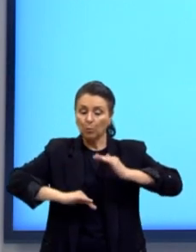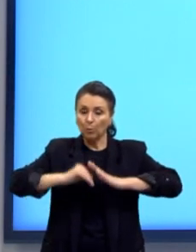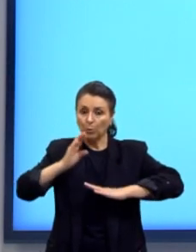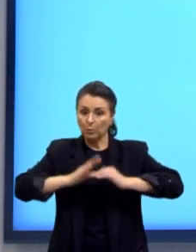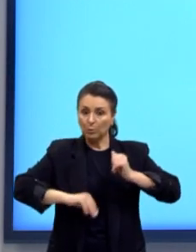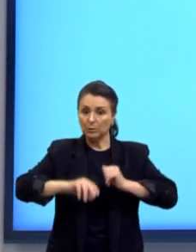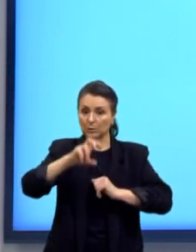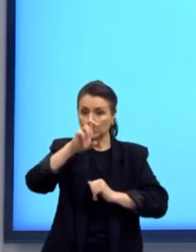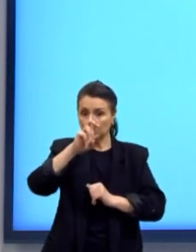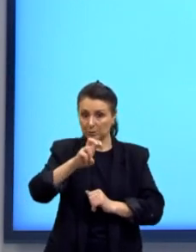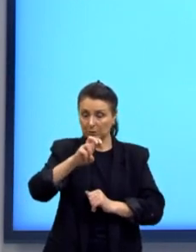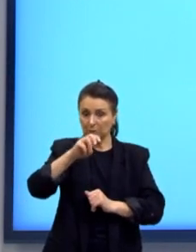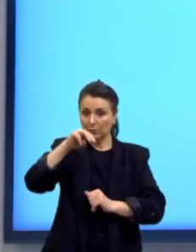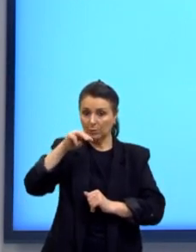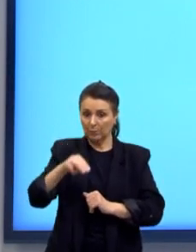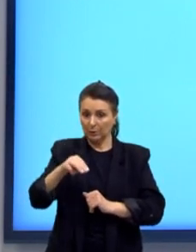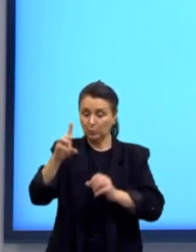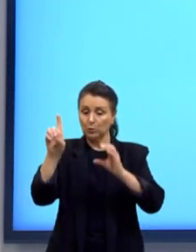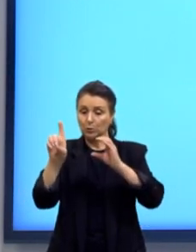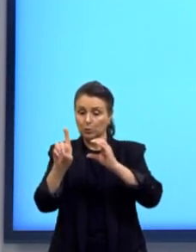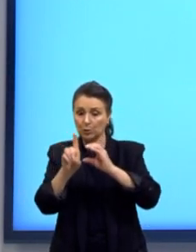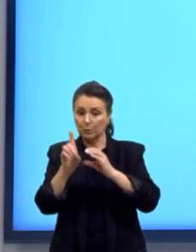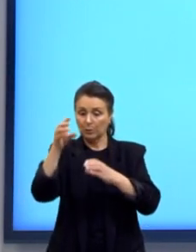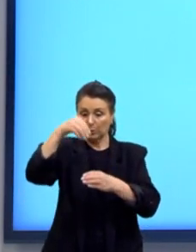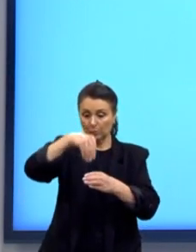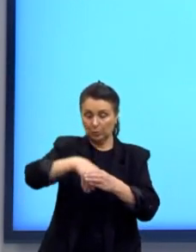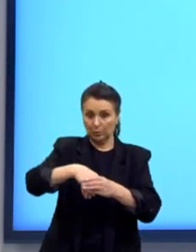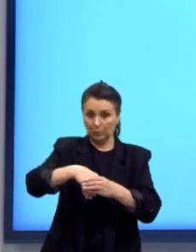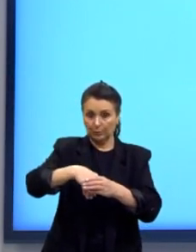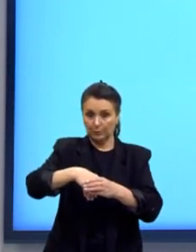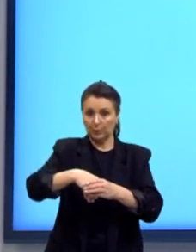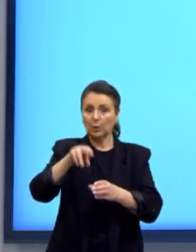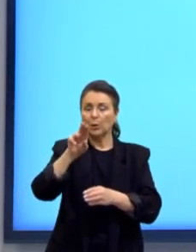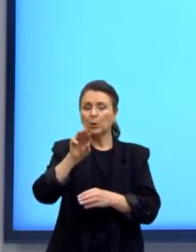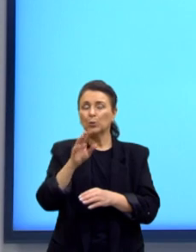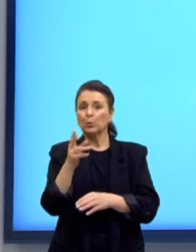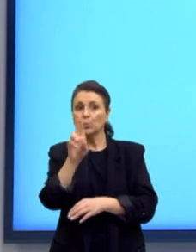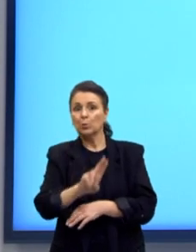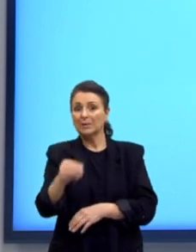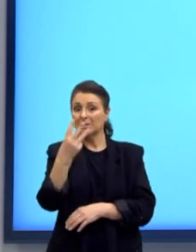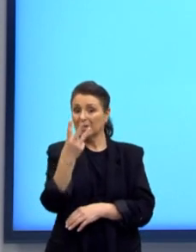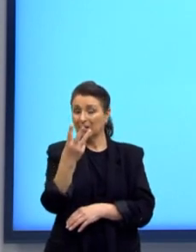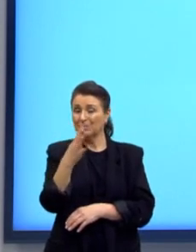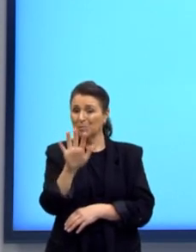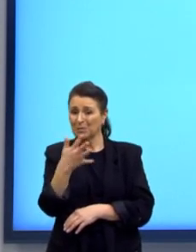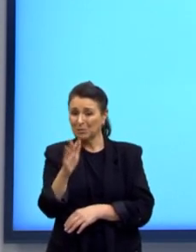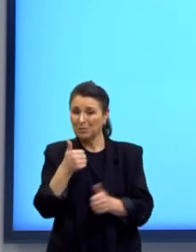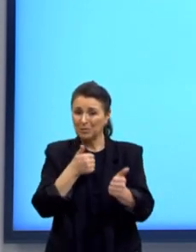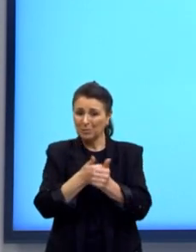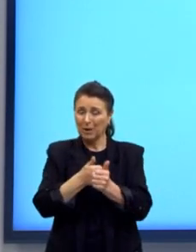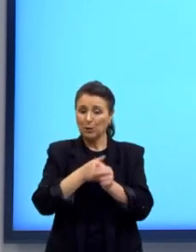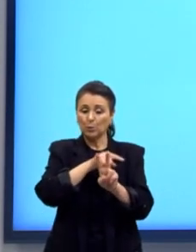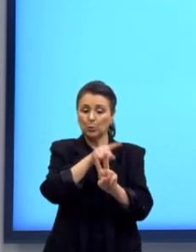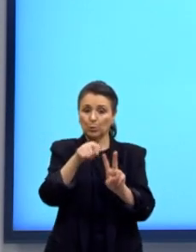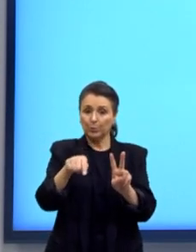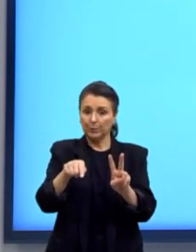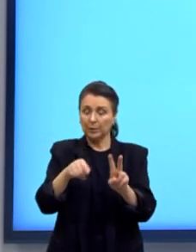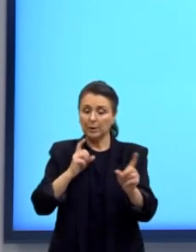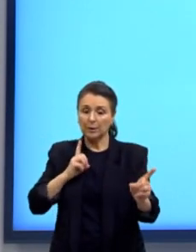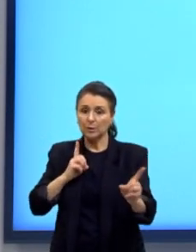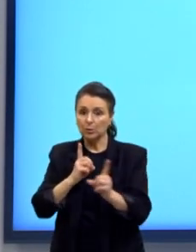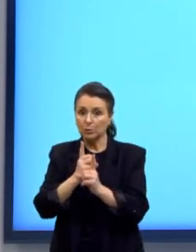cinco metros de diâmetro interno a gente vai usar três como valor aproximado para pi e a gente quer descobrir a altura